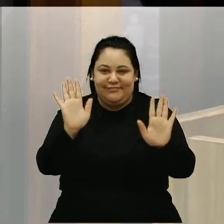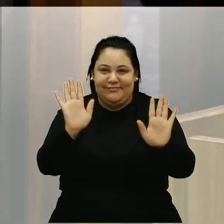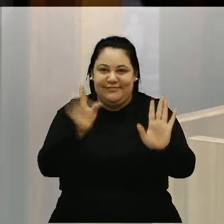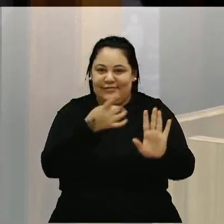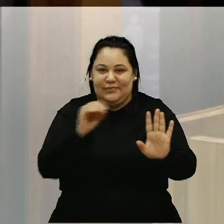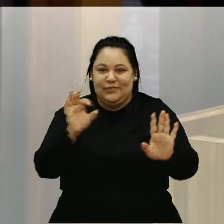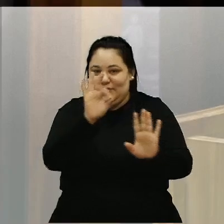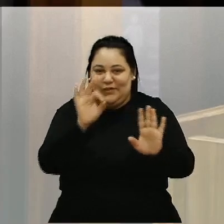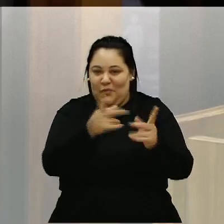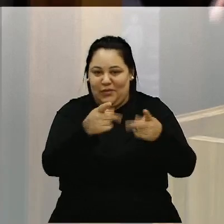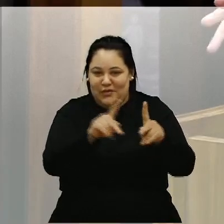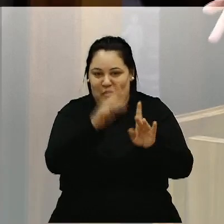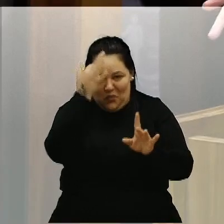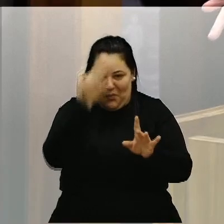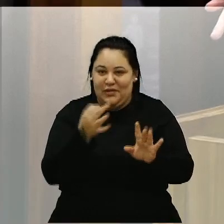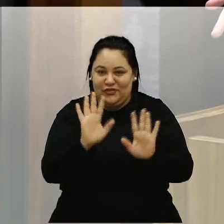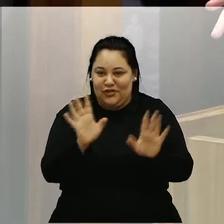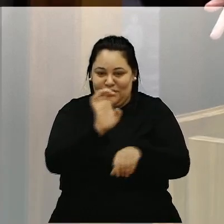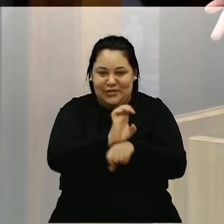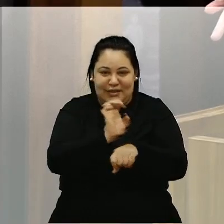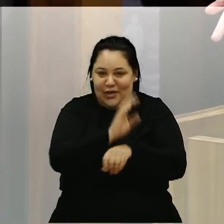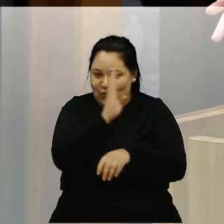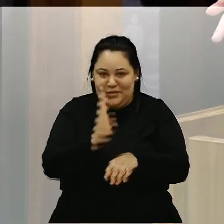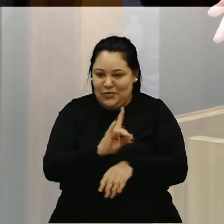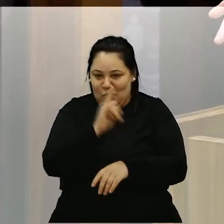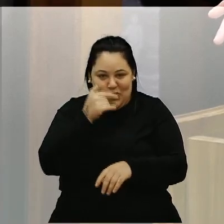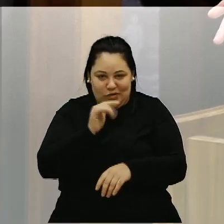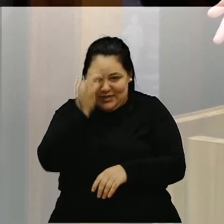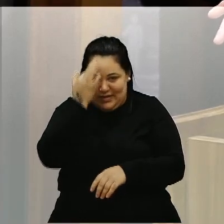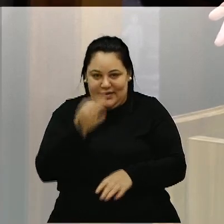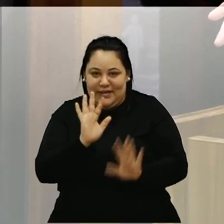que nem o estado do Rio Grande do Sul e o Brasil conseguem entender isso.